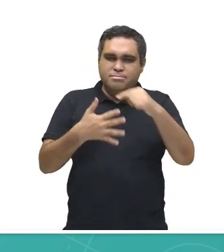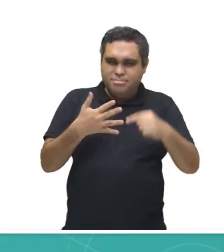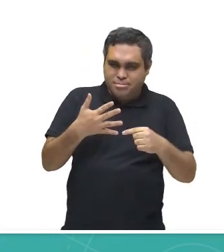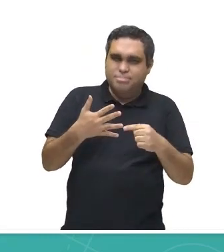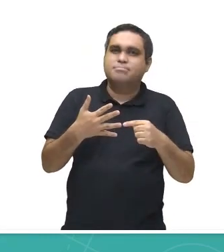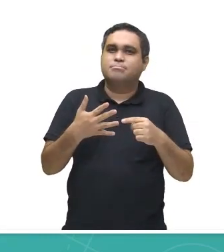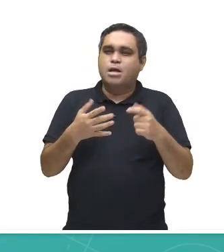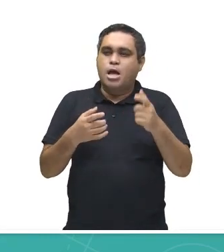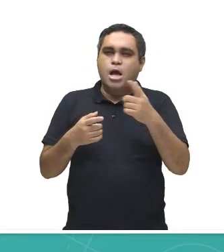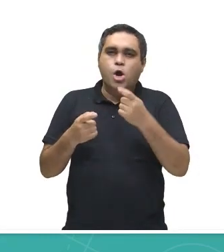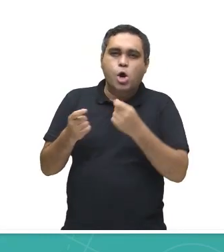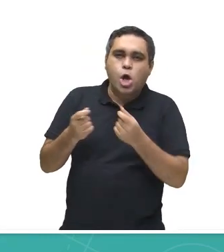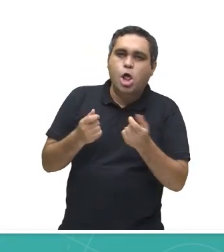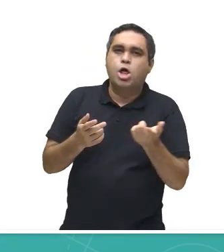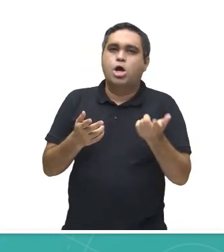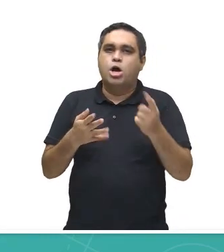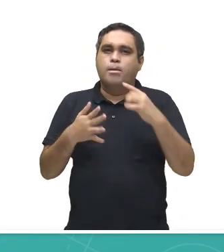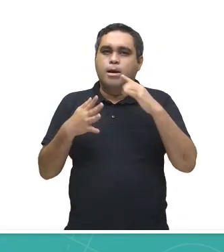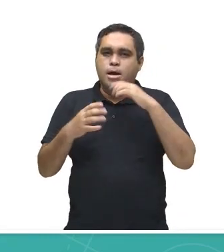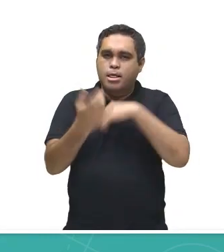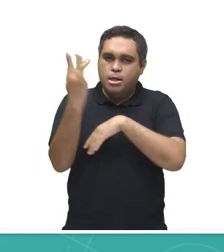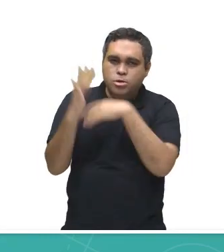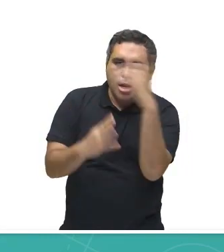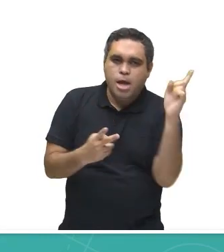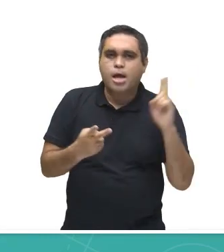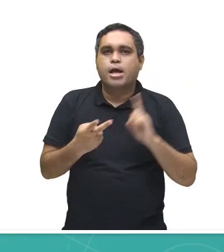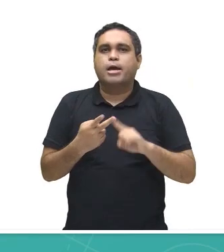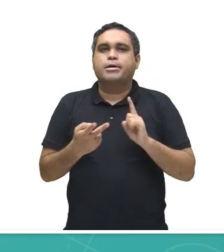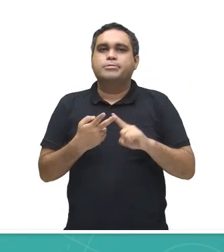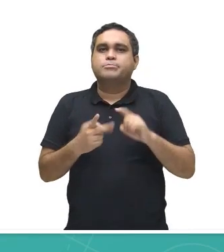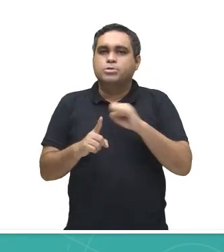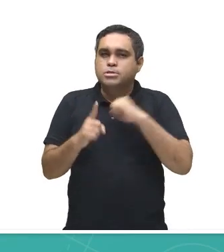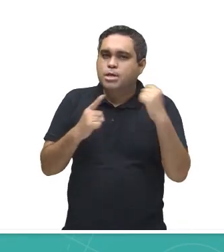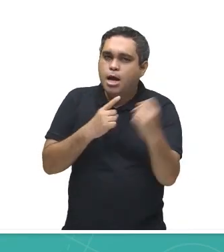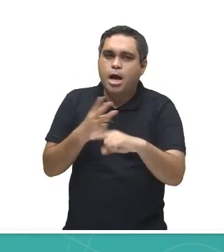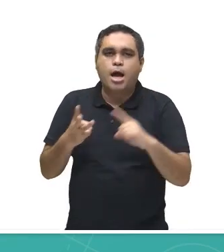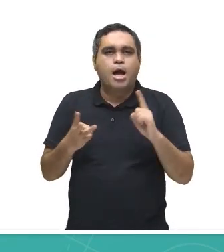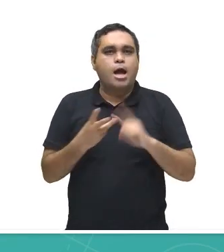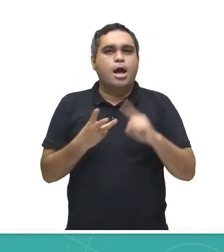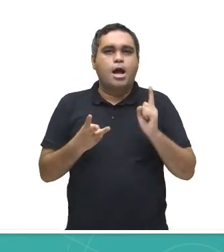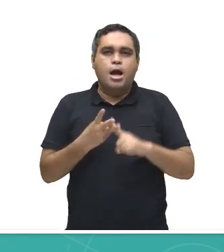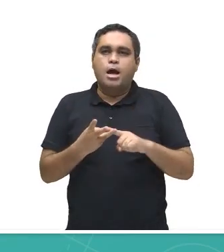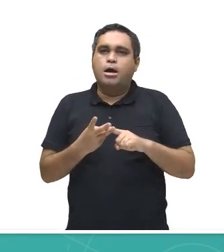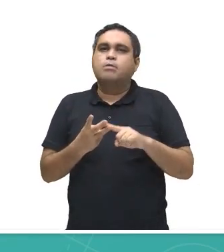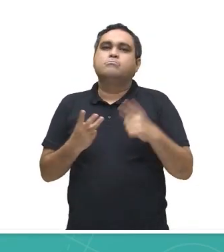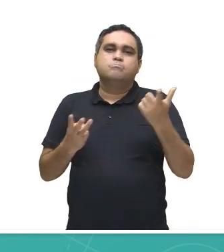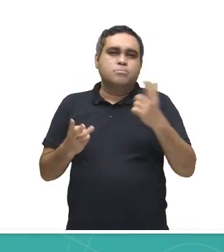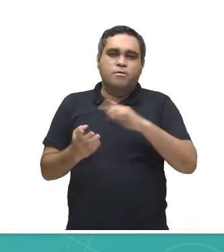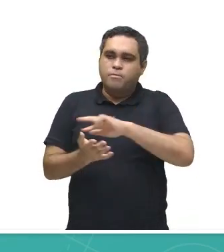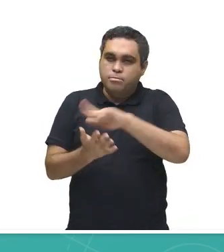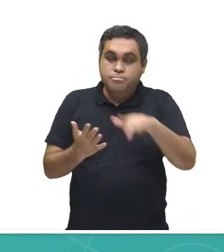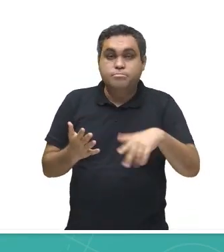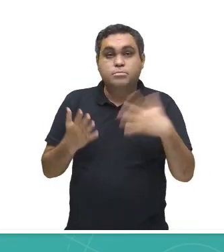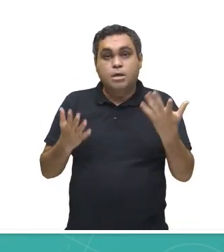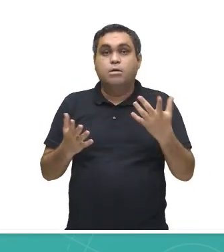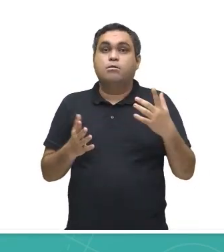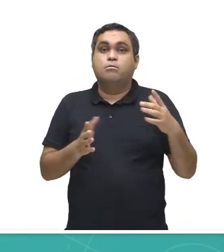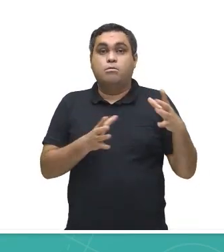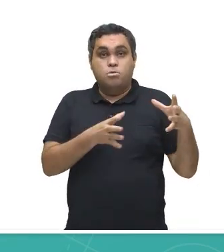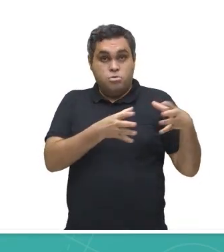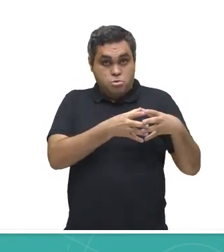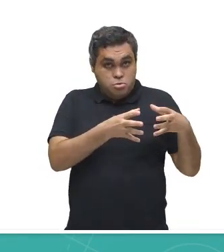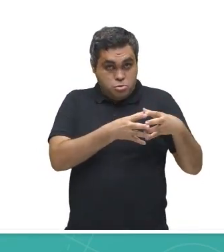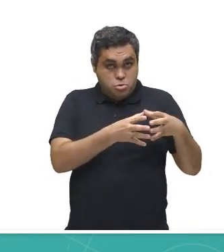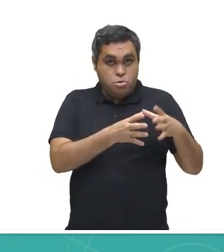sociais, ok? Mas não esqueçam, nem sempre foi do jeito que a gente observa hoje. Ocorreram várias mudanças feitas pelo IBGE,